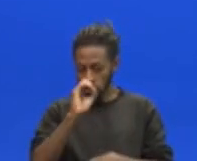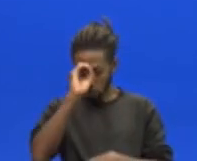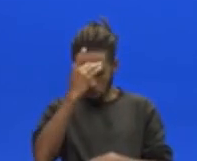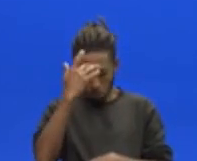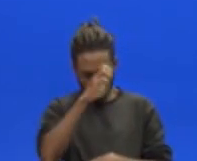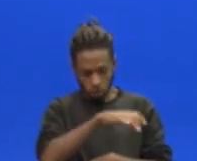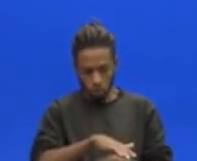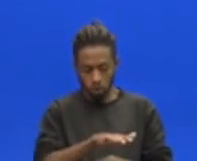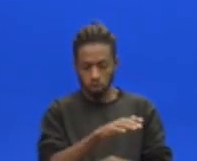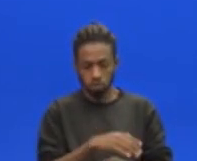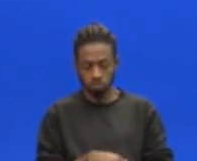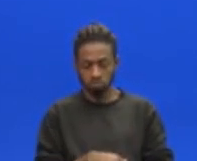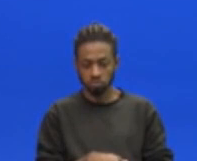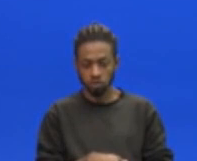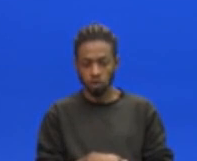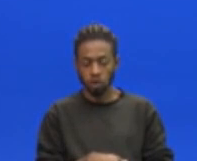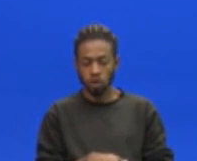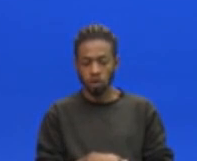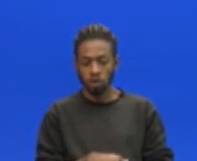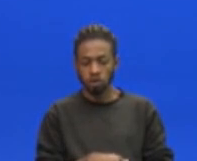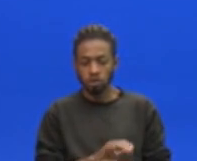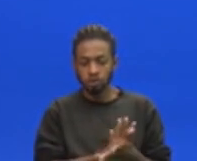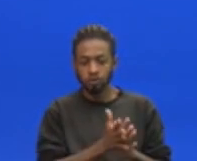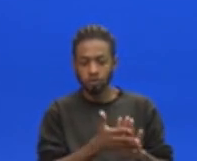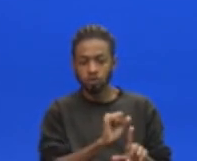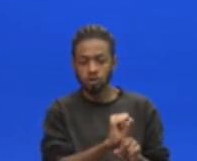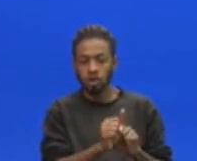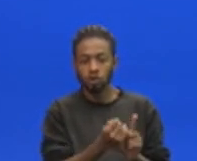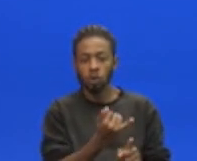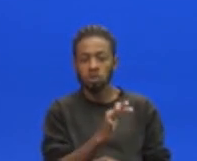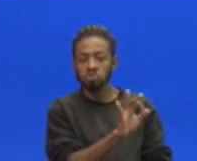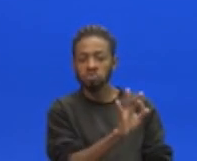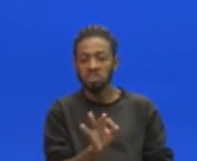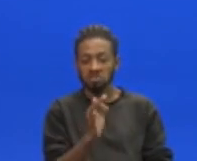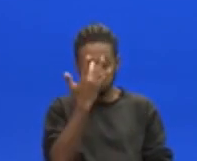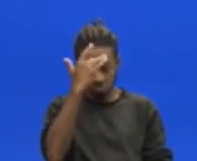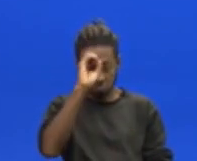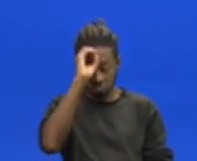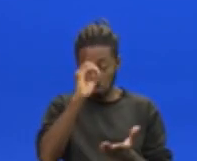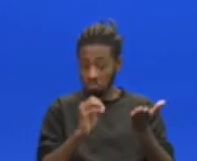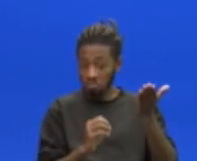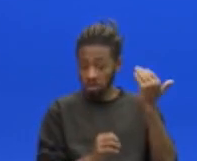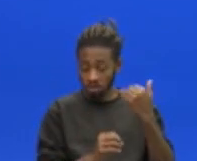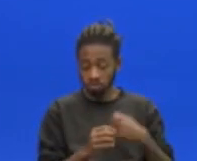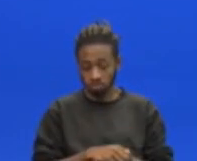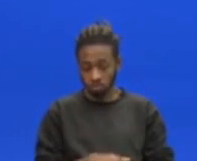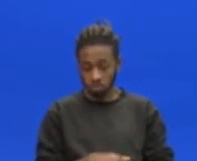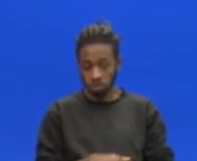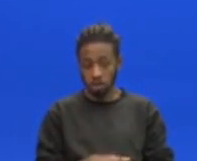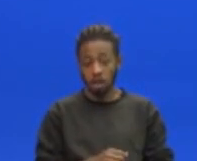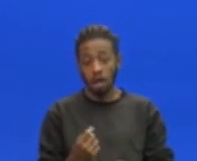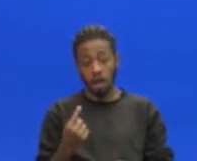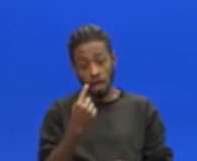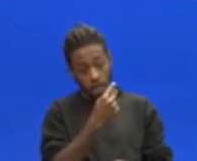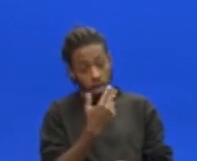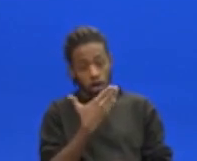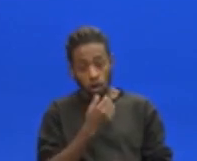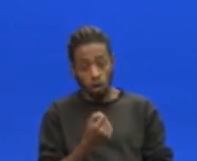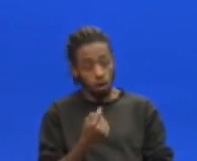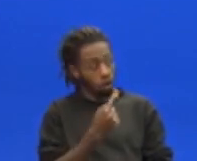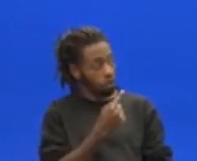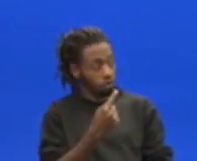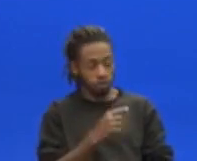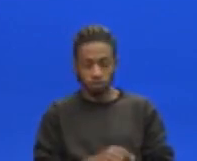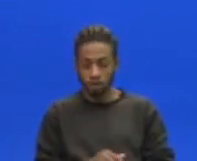que impactavam do ponto de vista da sociedade. Então, o John Grant, ele é considerado o pai da demografia, né? Ou então